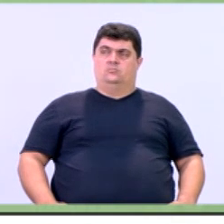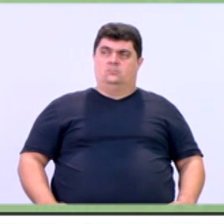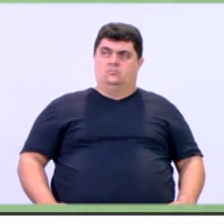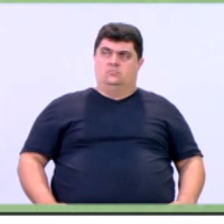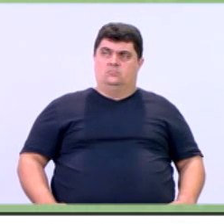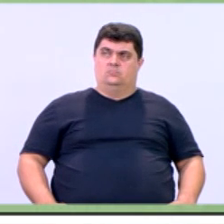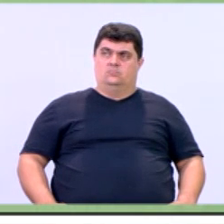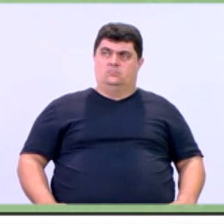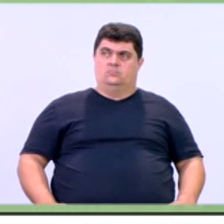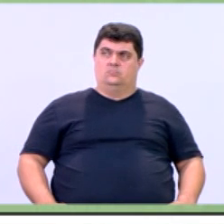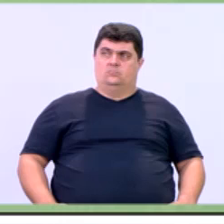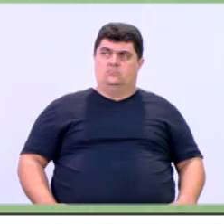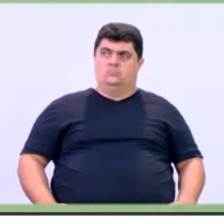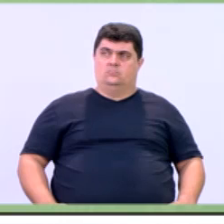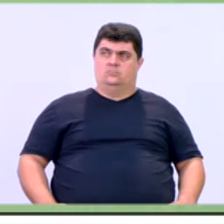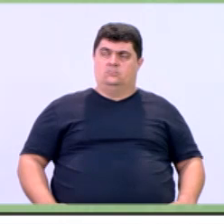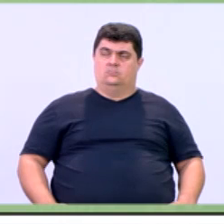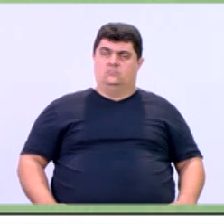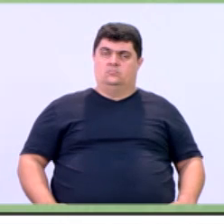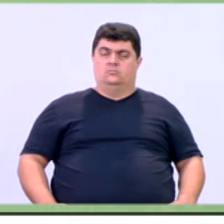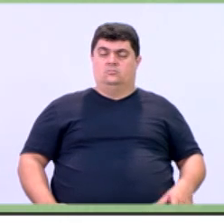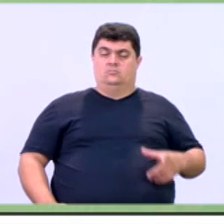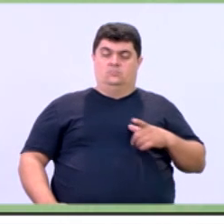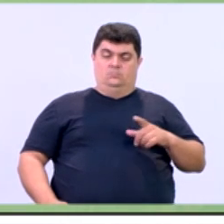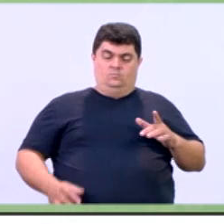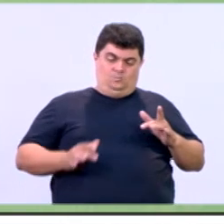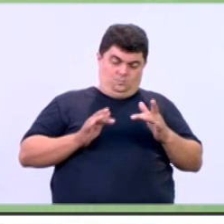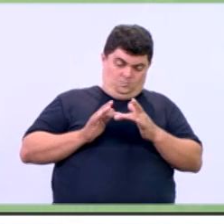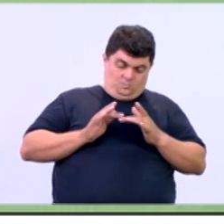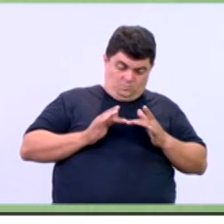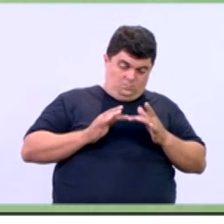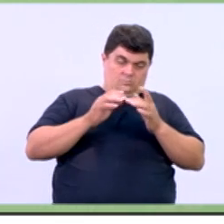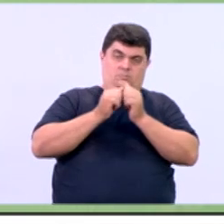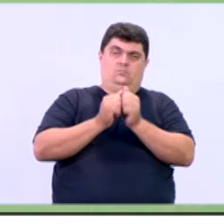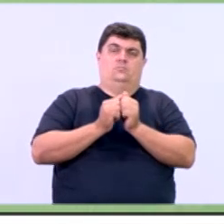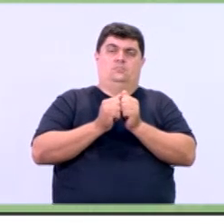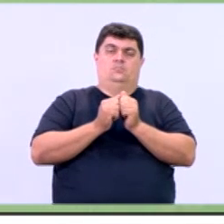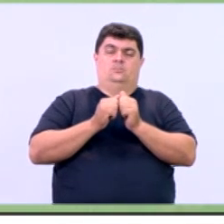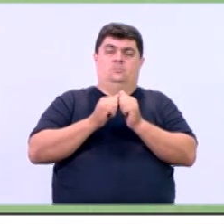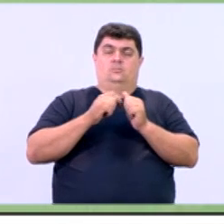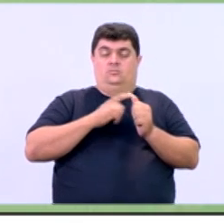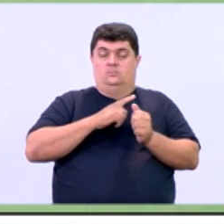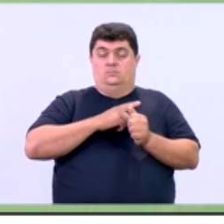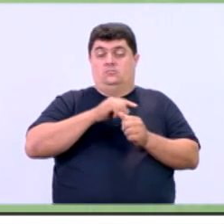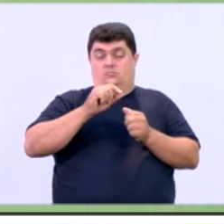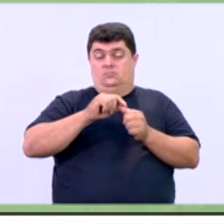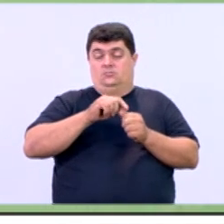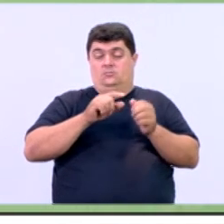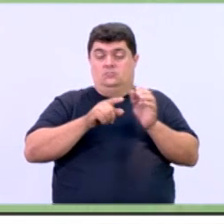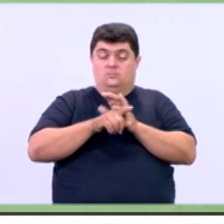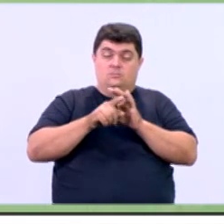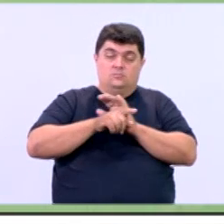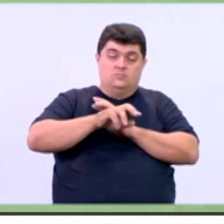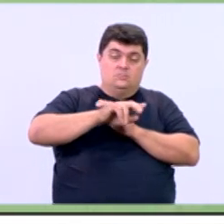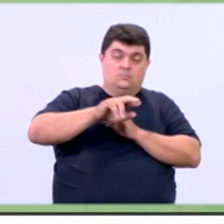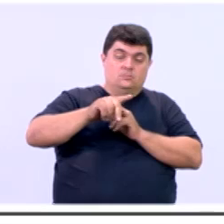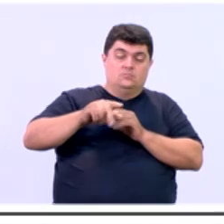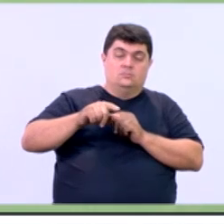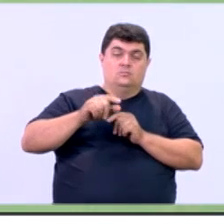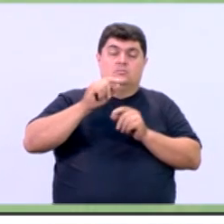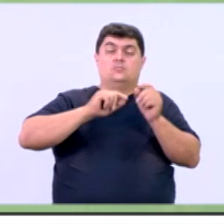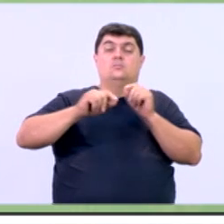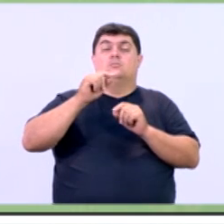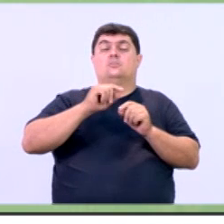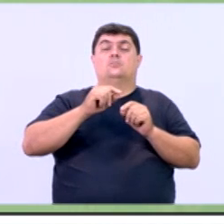JavaScript e o CSS. Então, elas estão trabalhando em conjunto. E nós fizemos alguns questionamentos do